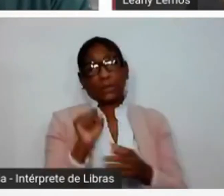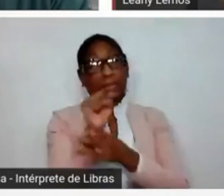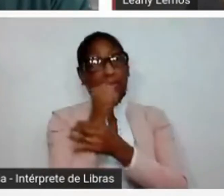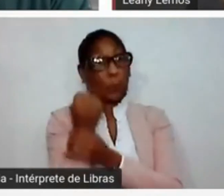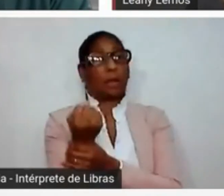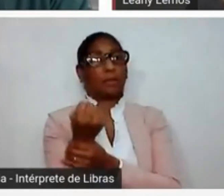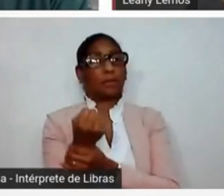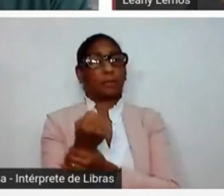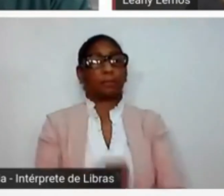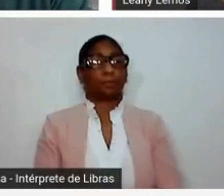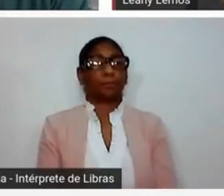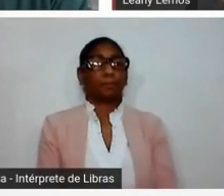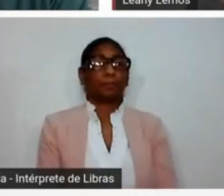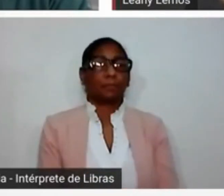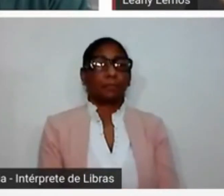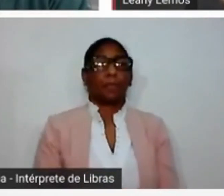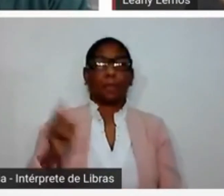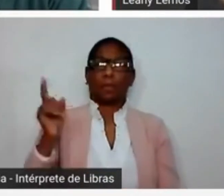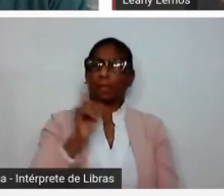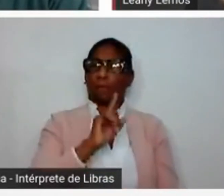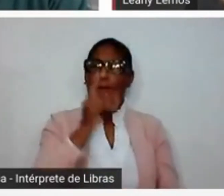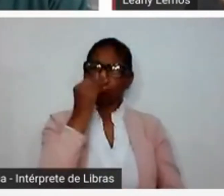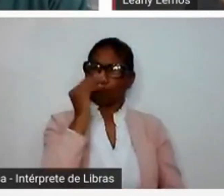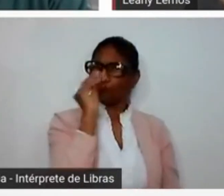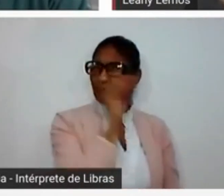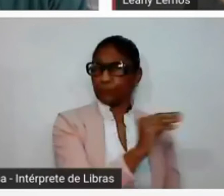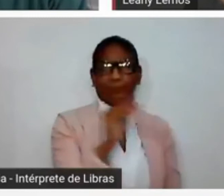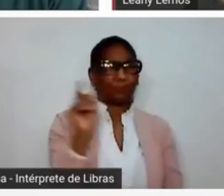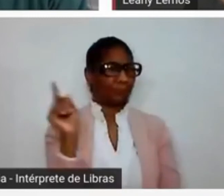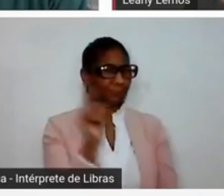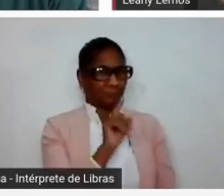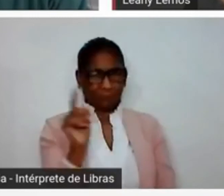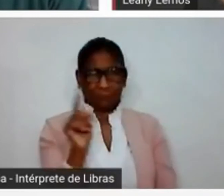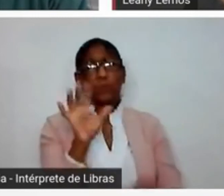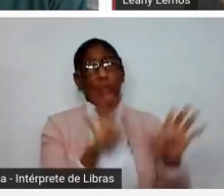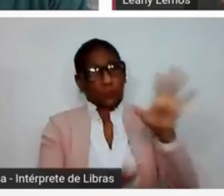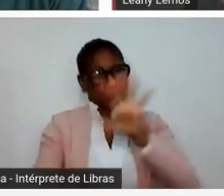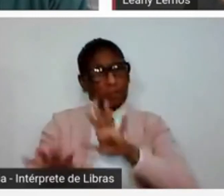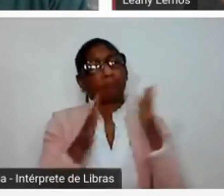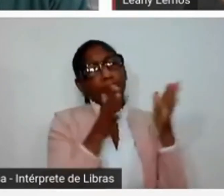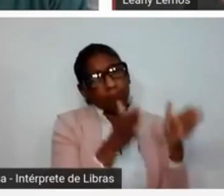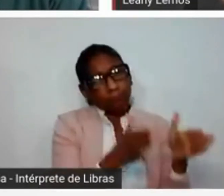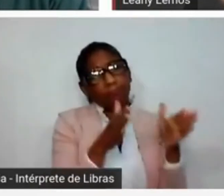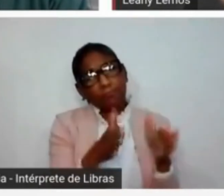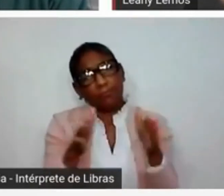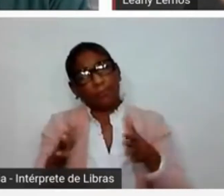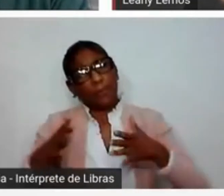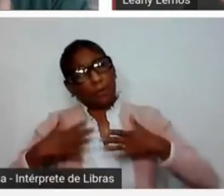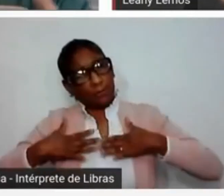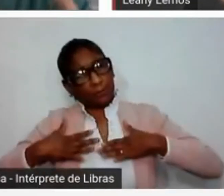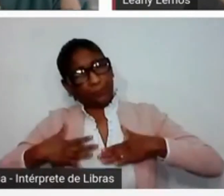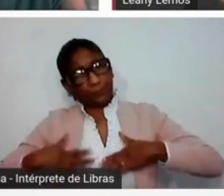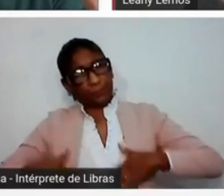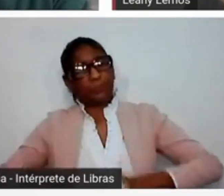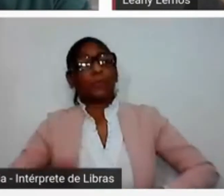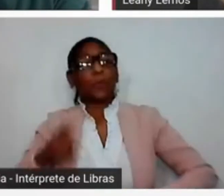não desprezar esta necessidade. Mas tudo será feito com tranquilidade para que